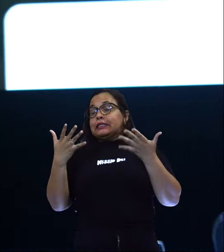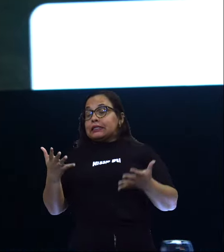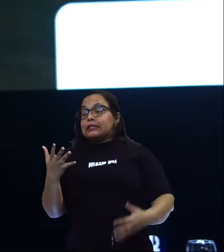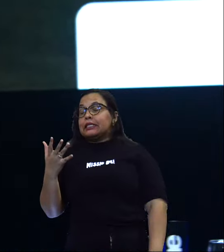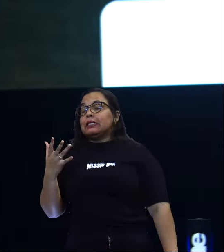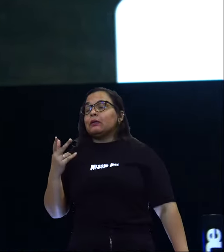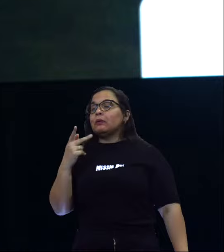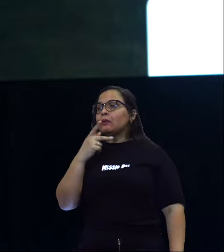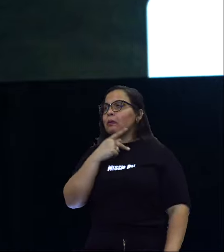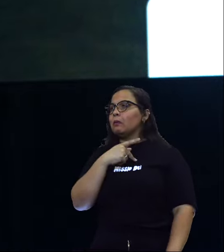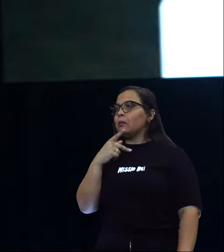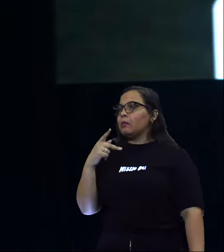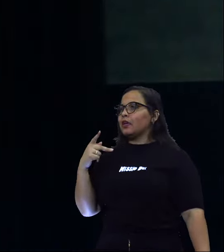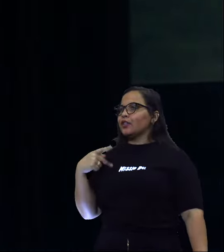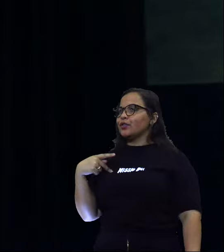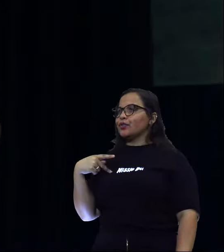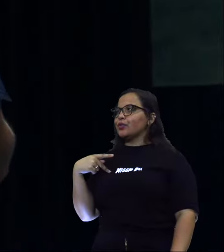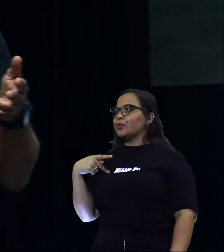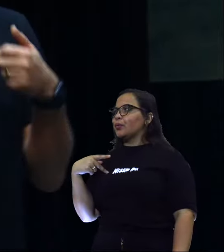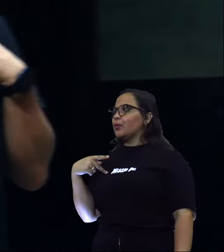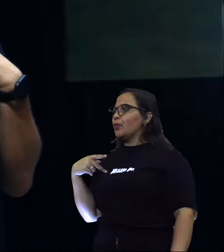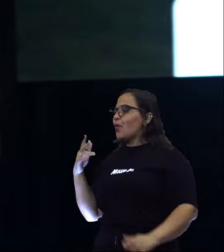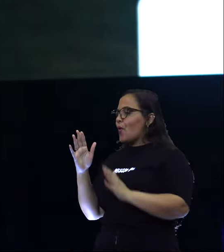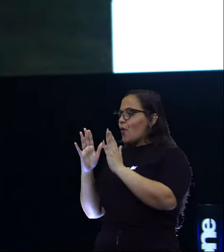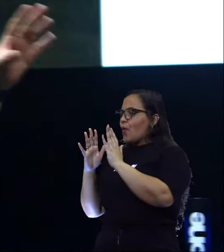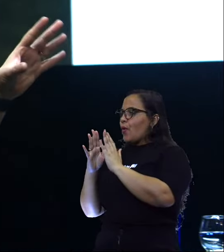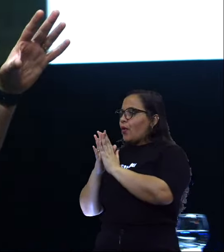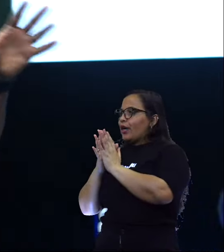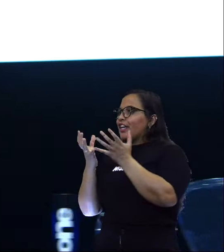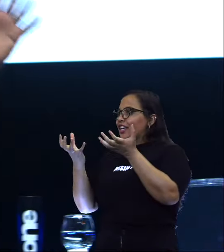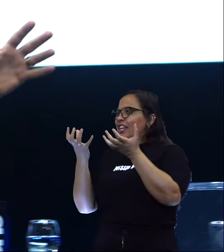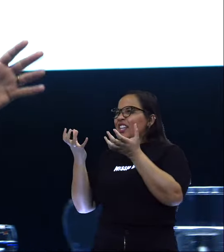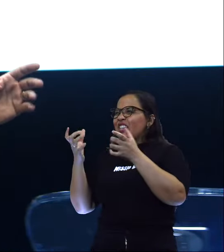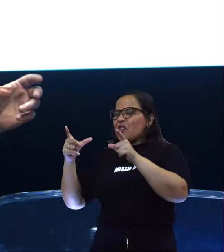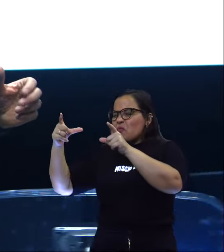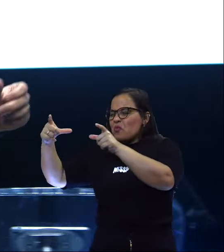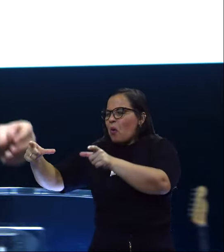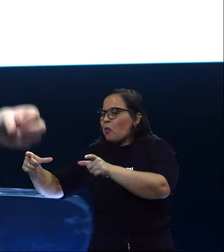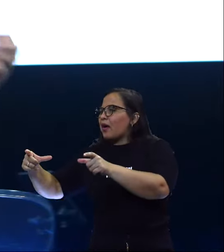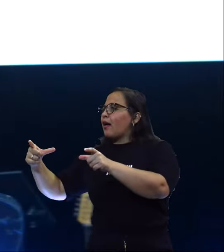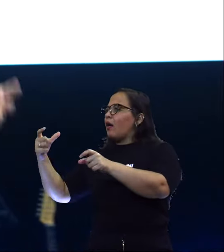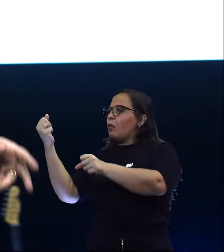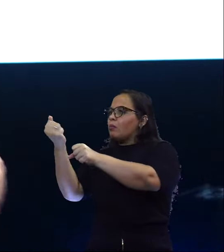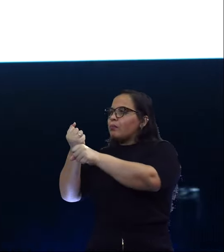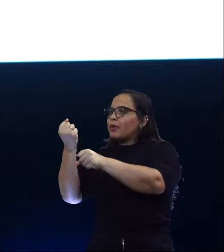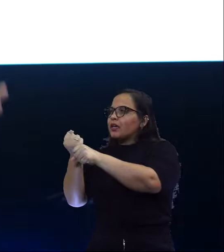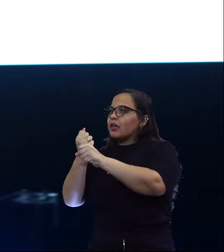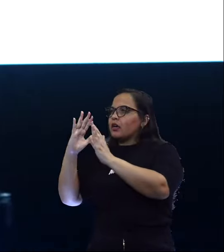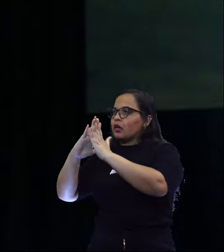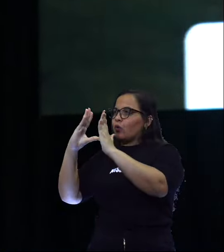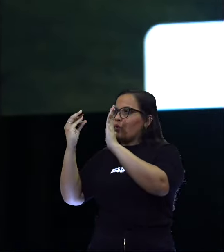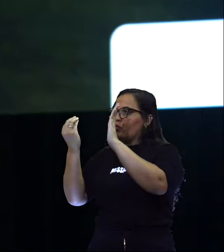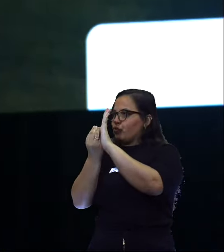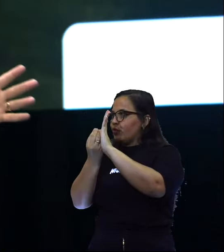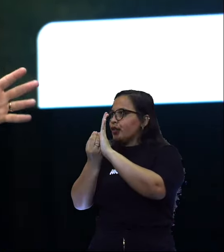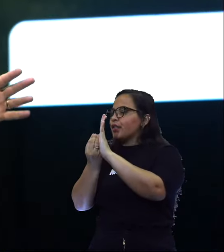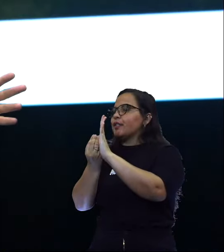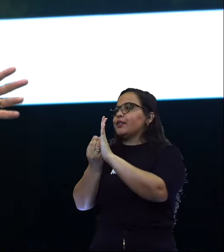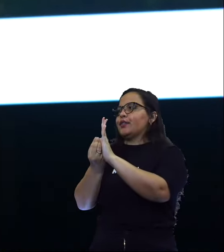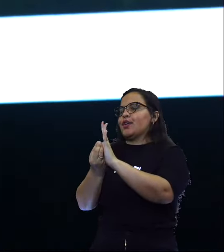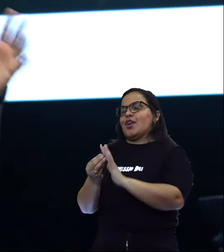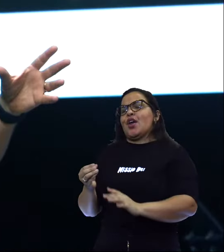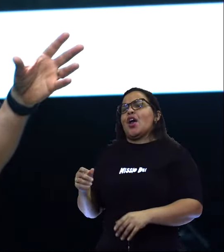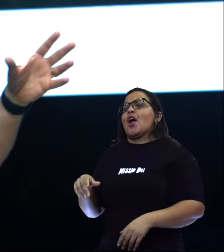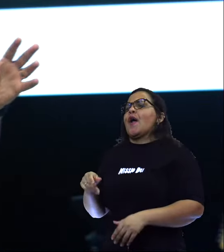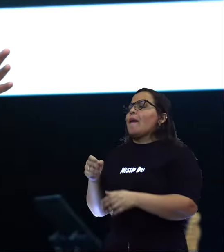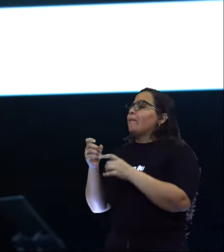assim, olha, não vou vender para vocês. Vocês são cristãos, querem abrir uma igreja, eu sou muçulmano, não vou vender, não tem jeito. Eles começaram a orar e jejuar. E um dia,